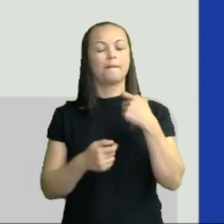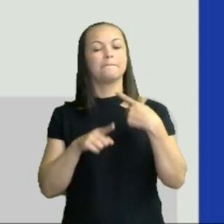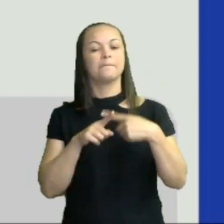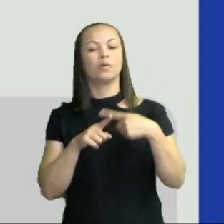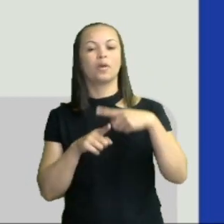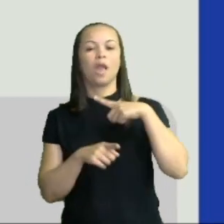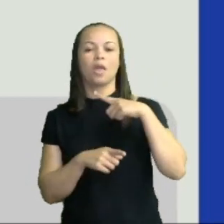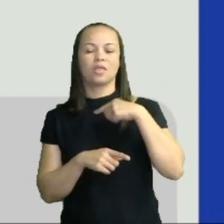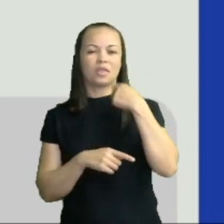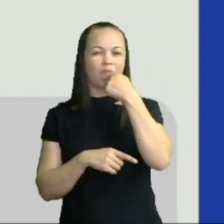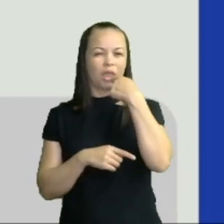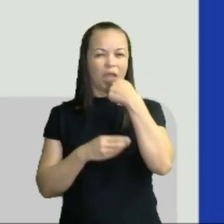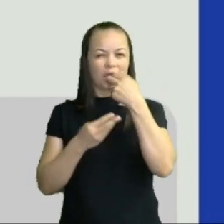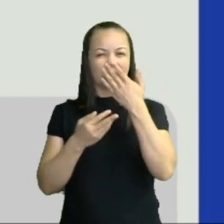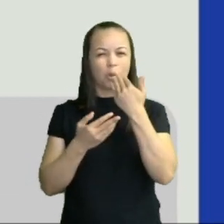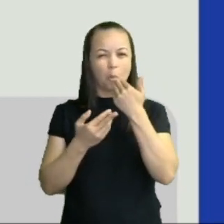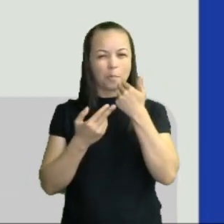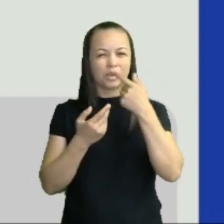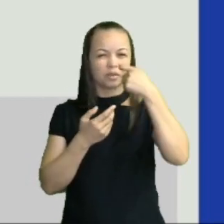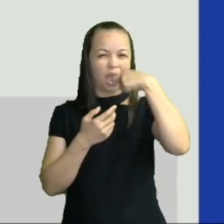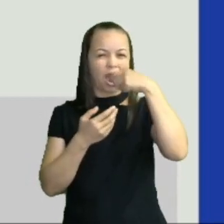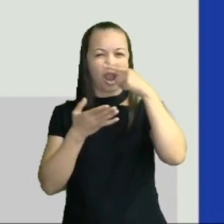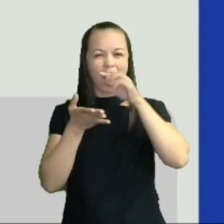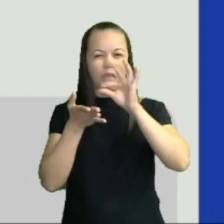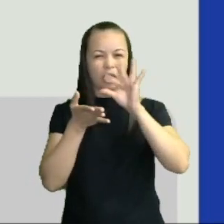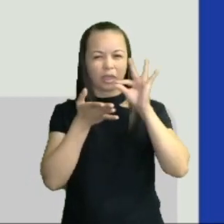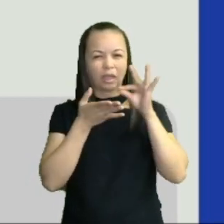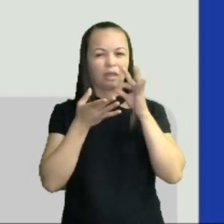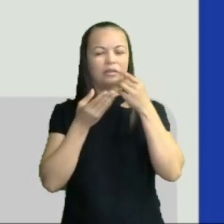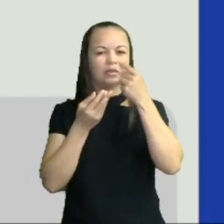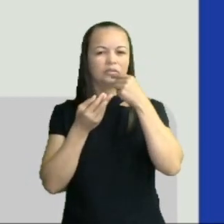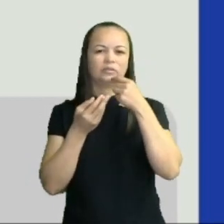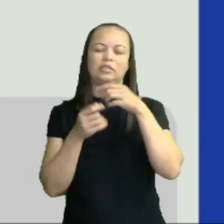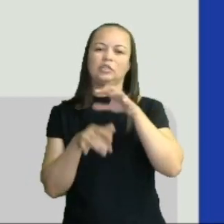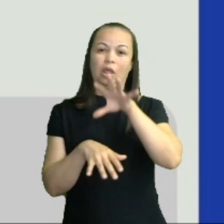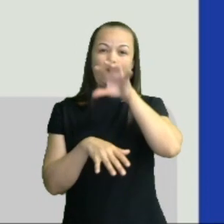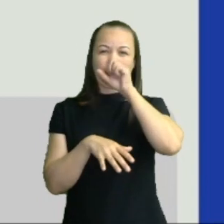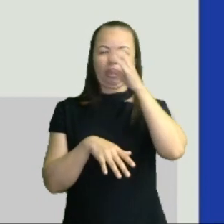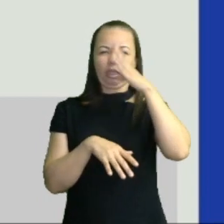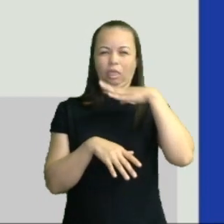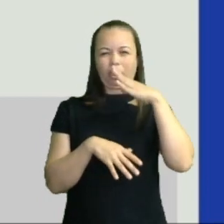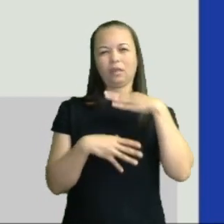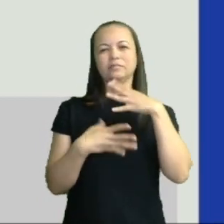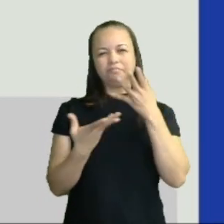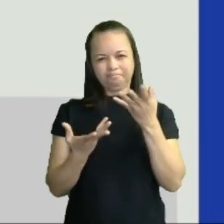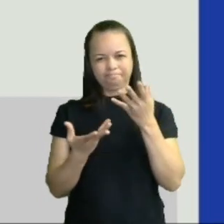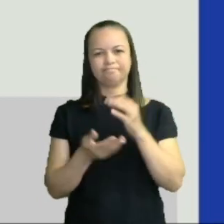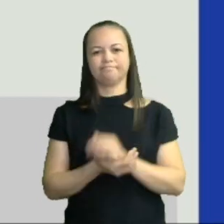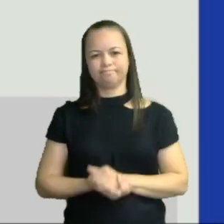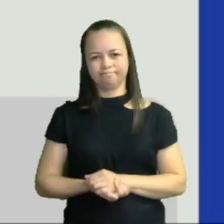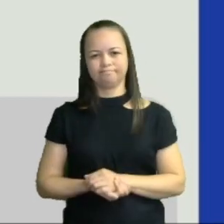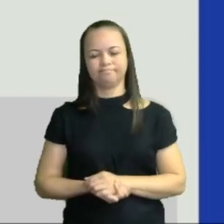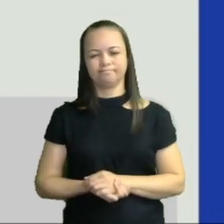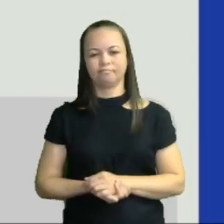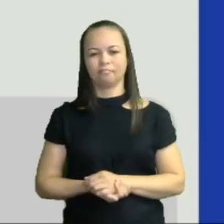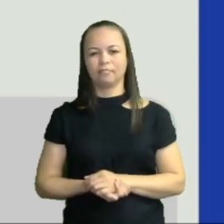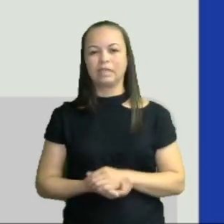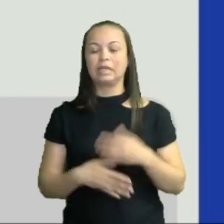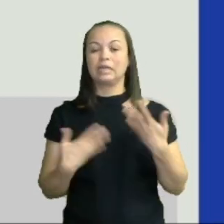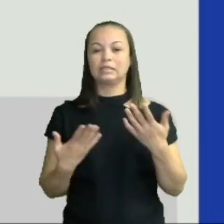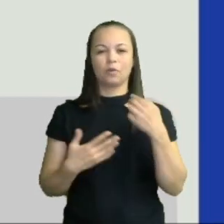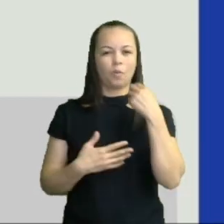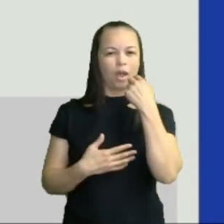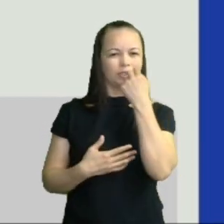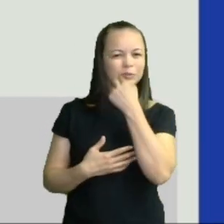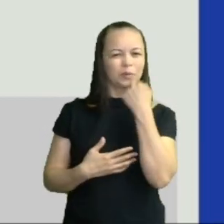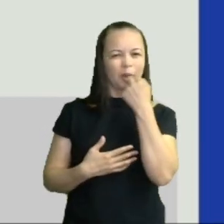sujeirinha de comida grudada na língua e isso causa mau hálito, isso mesmo. A sua boca fica